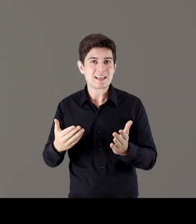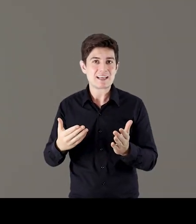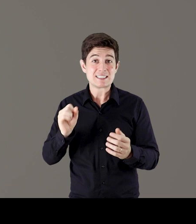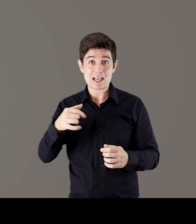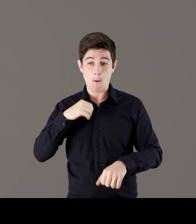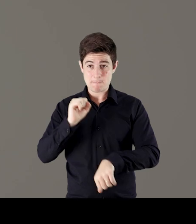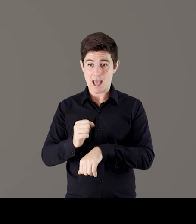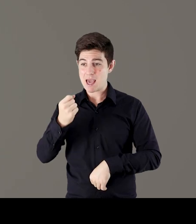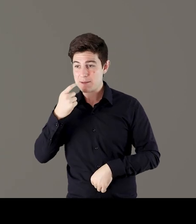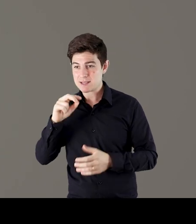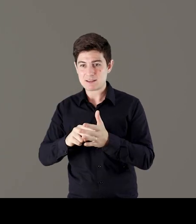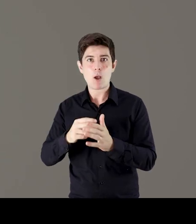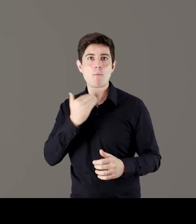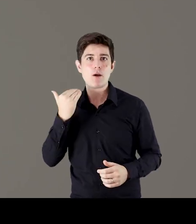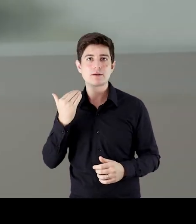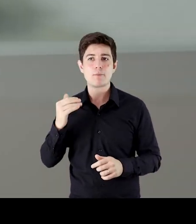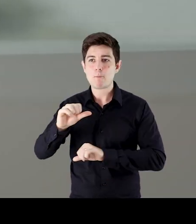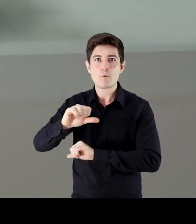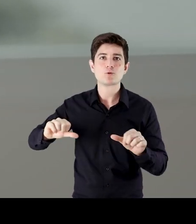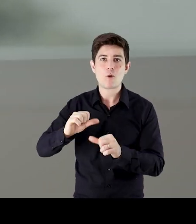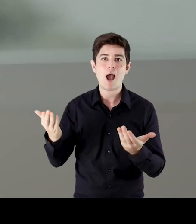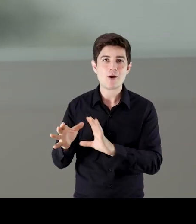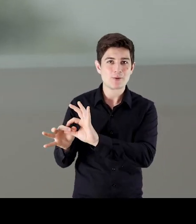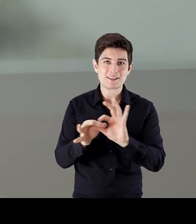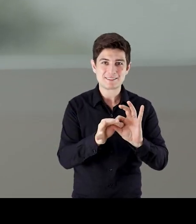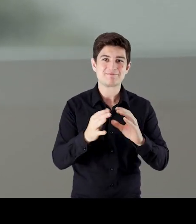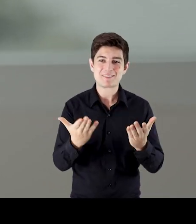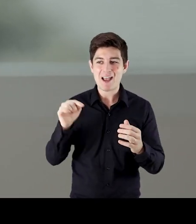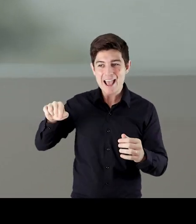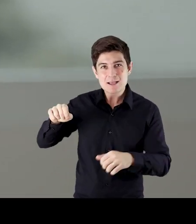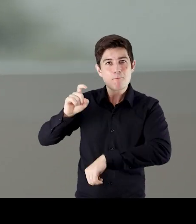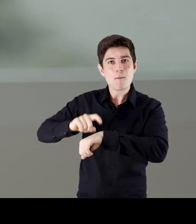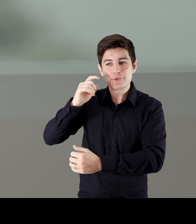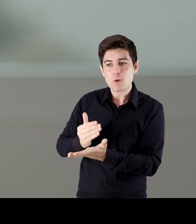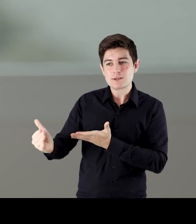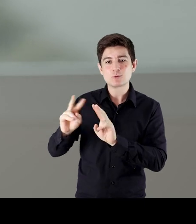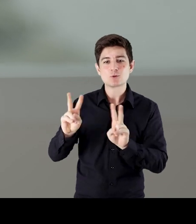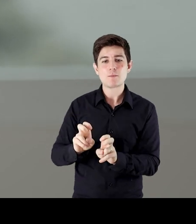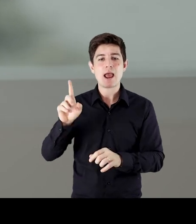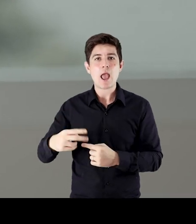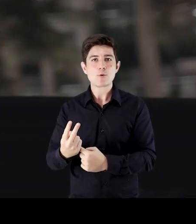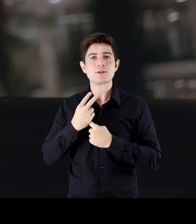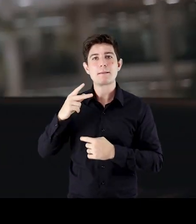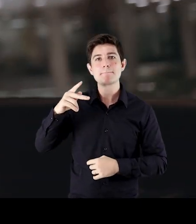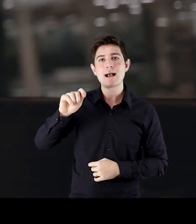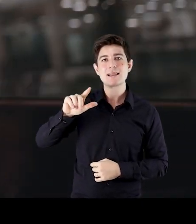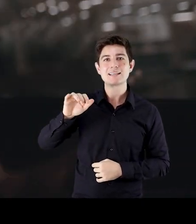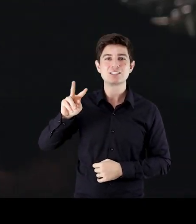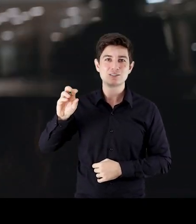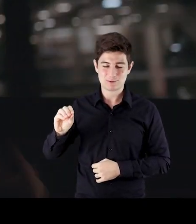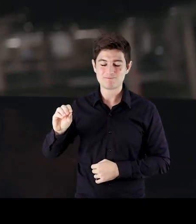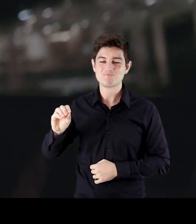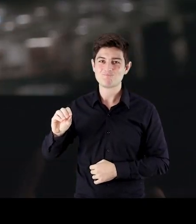nenhuma opção. E eu acho que a minha história com cuidados paliativos já começou ali. A primeira pergunta que o médico fez foi, tipo, fora